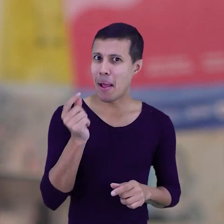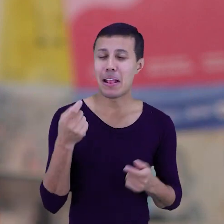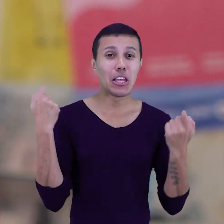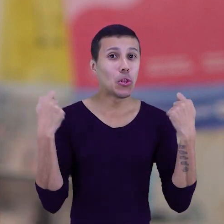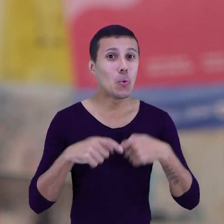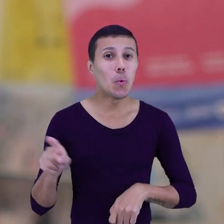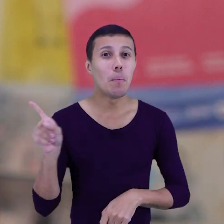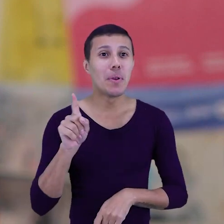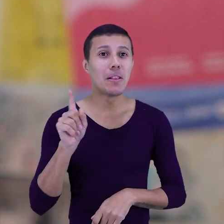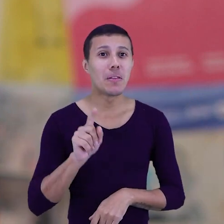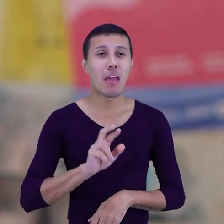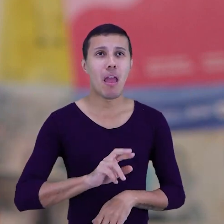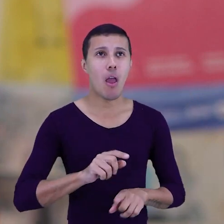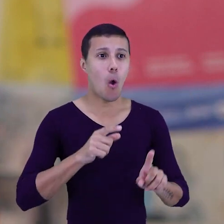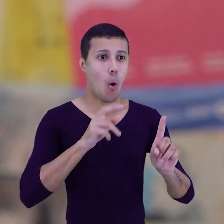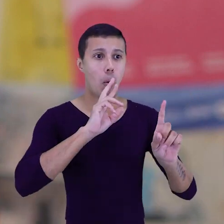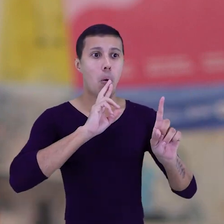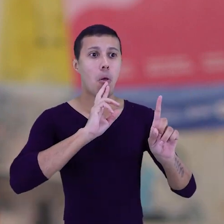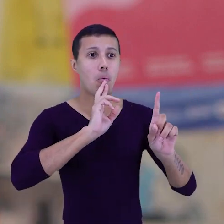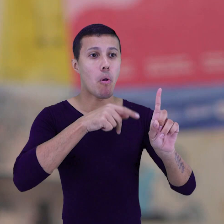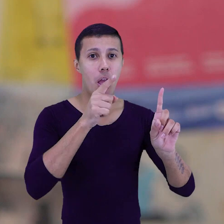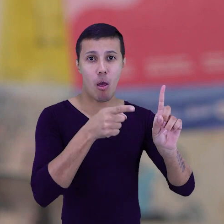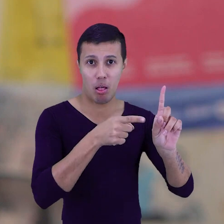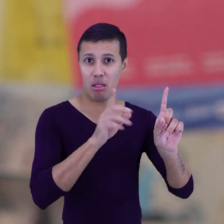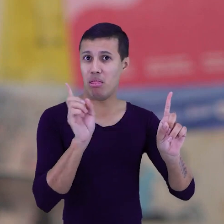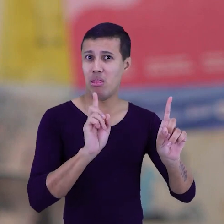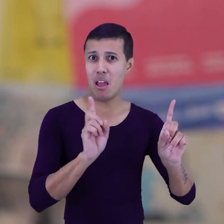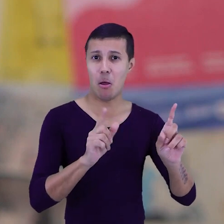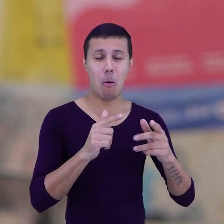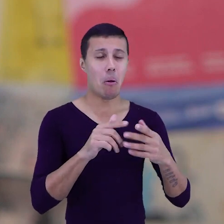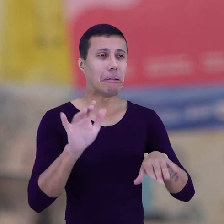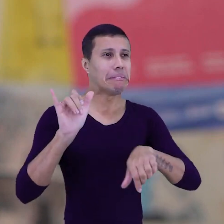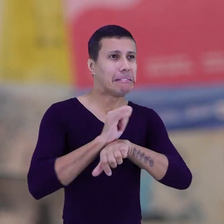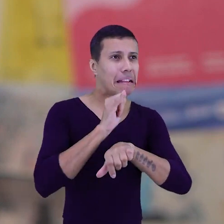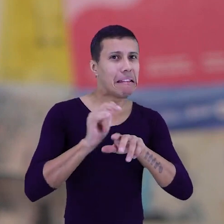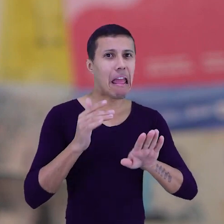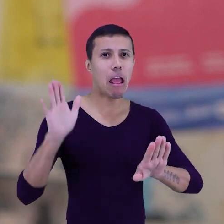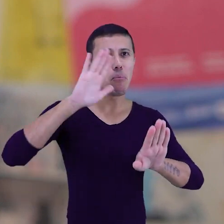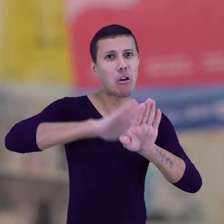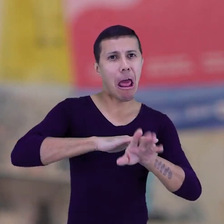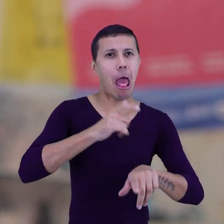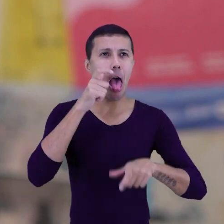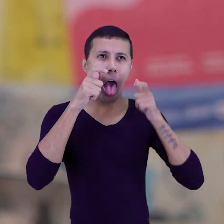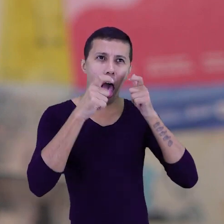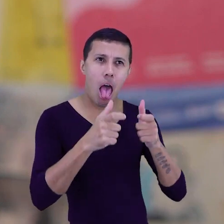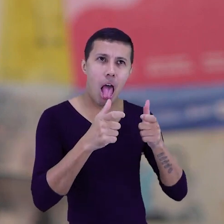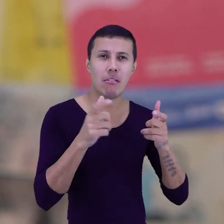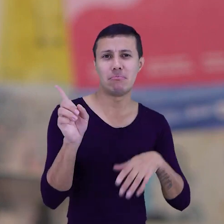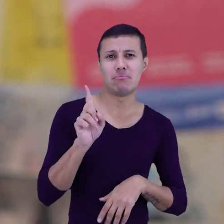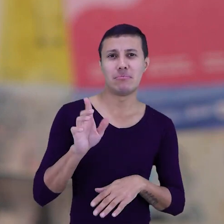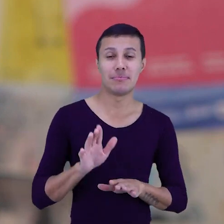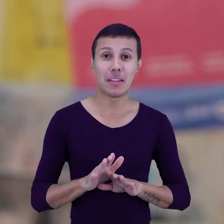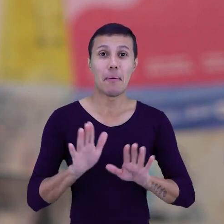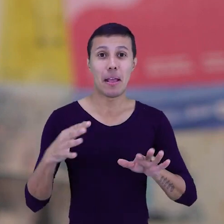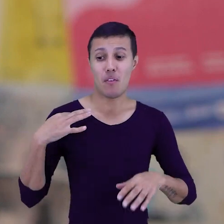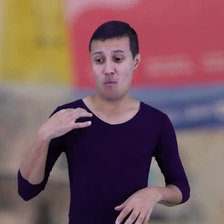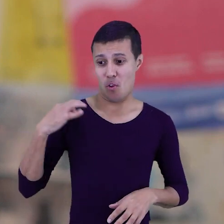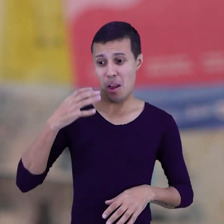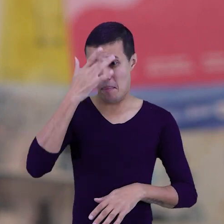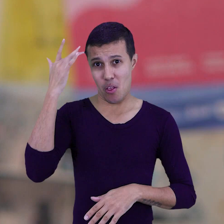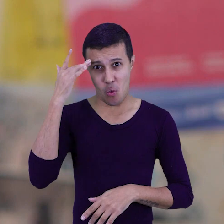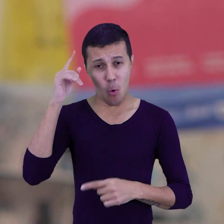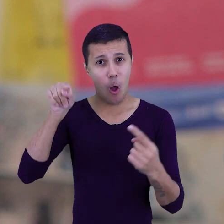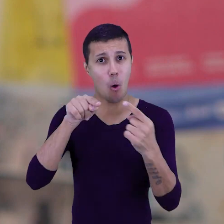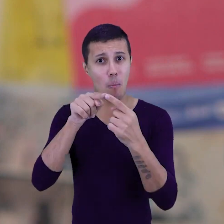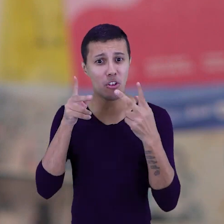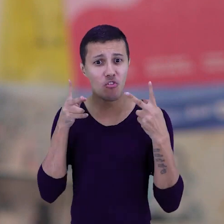não necessariamente responde para alguém, não tem uma estratégia e interesses por trás. Então, são realmente pessoas voluntárias que